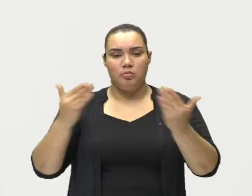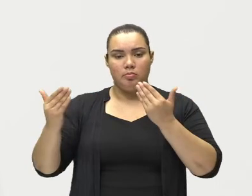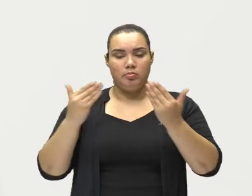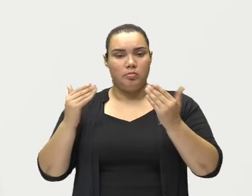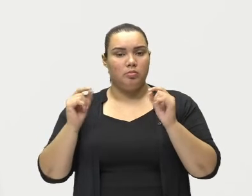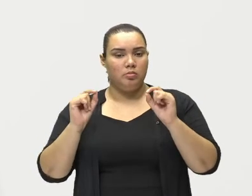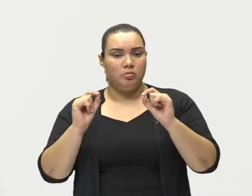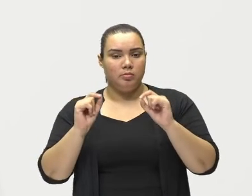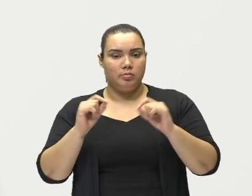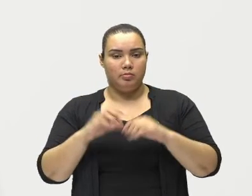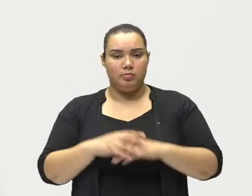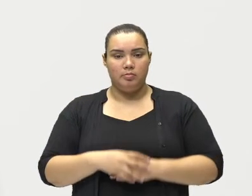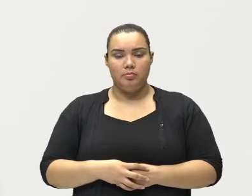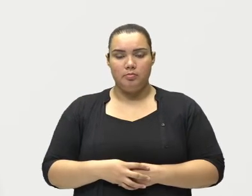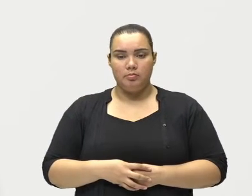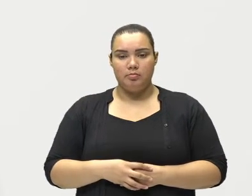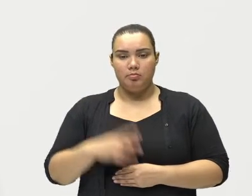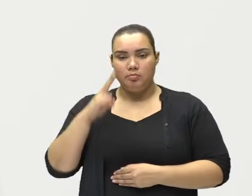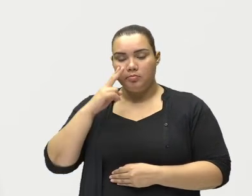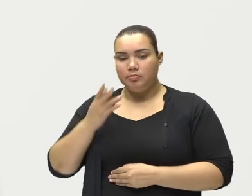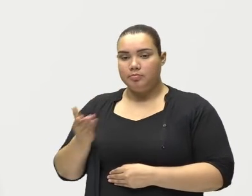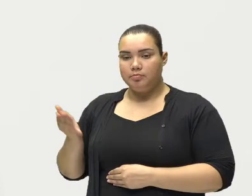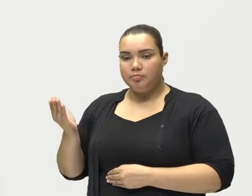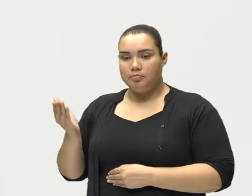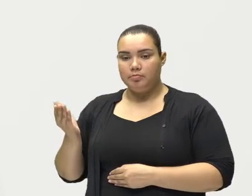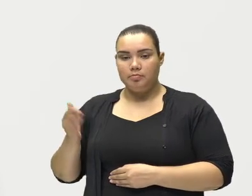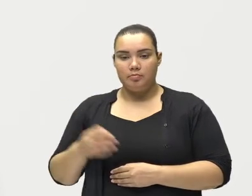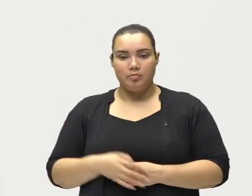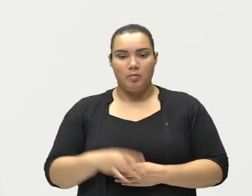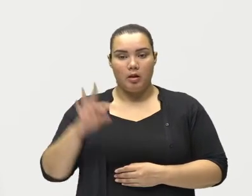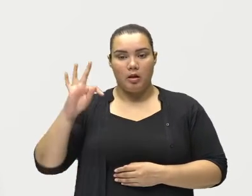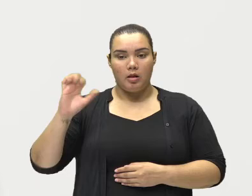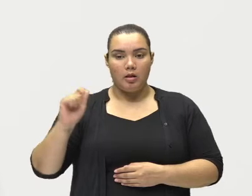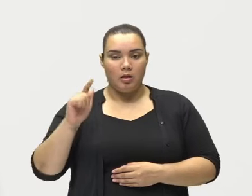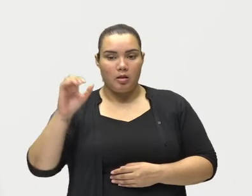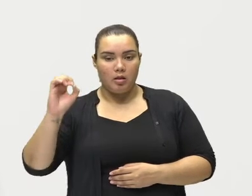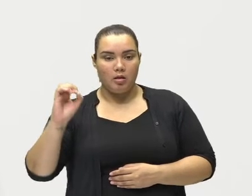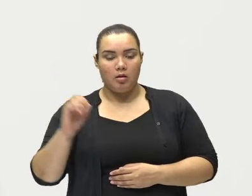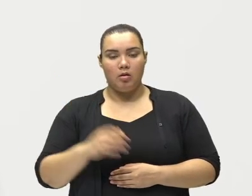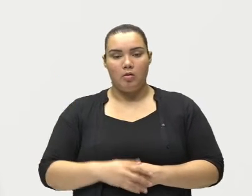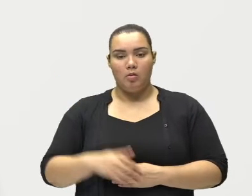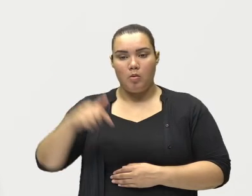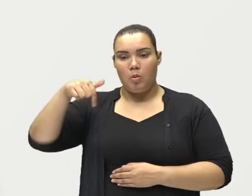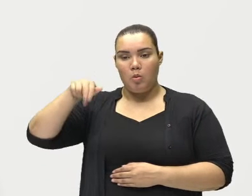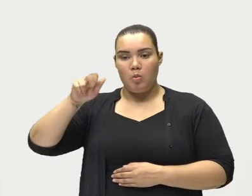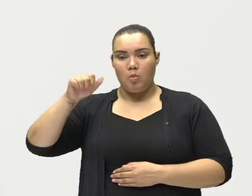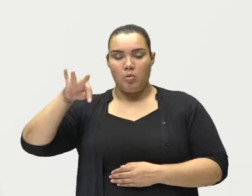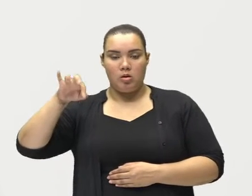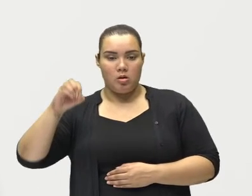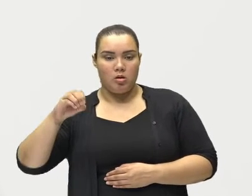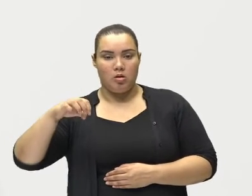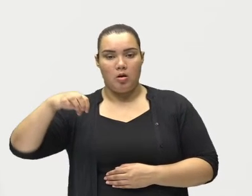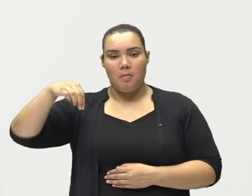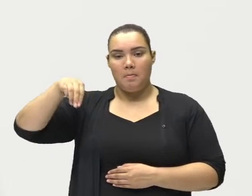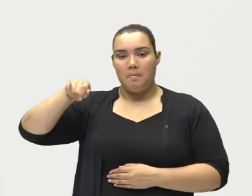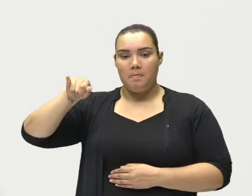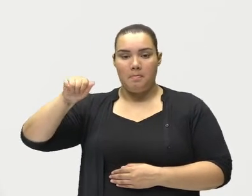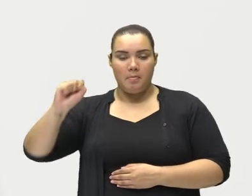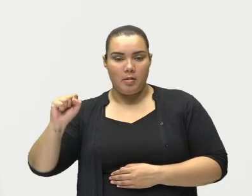de comparativos são tão quanto, mais do